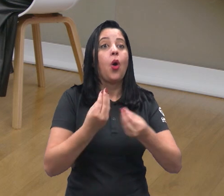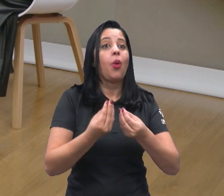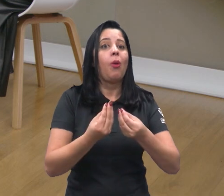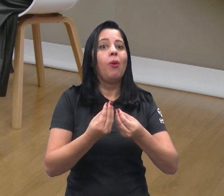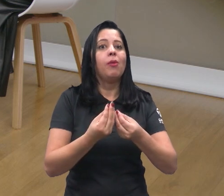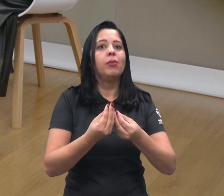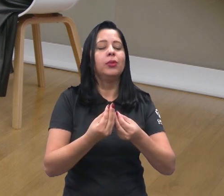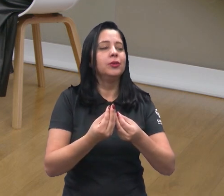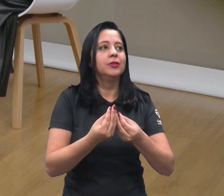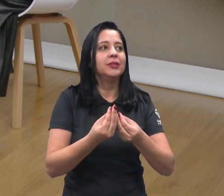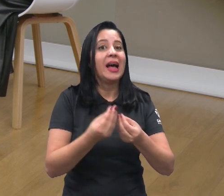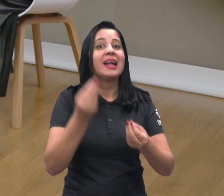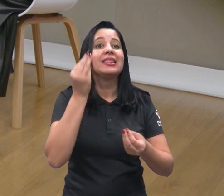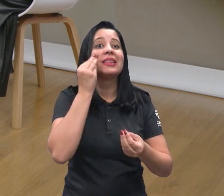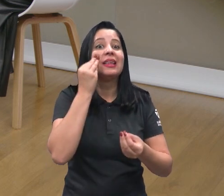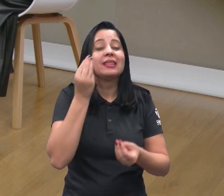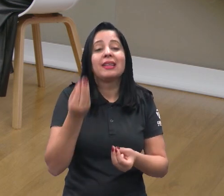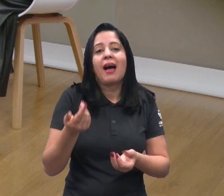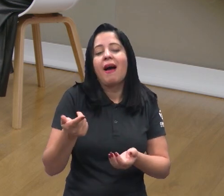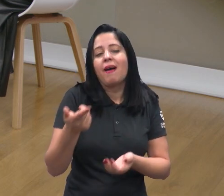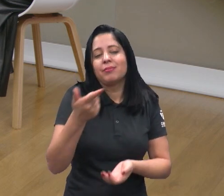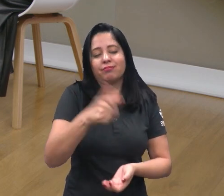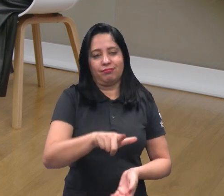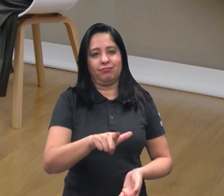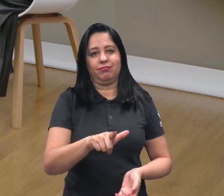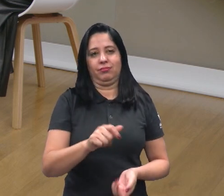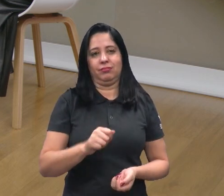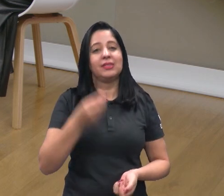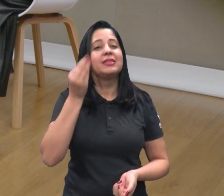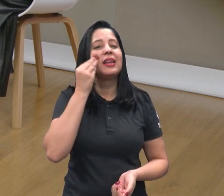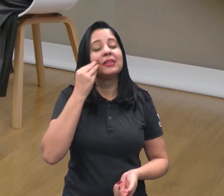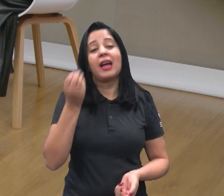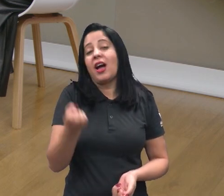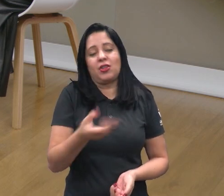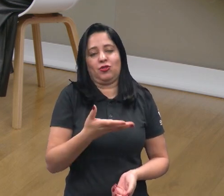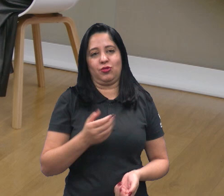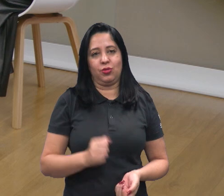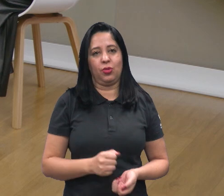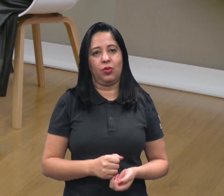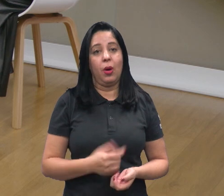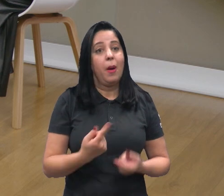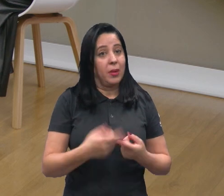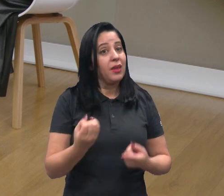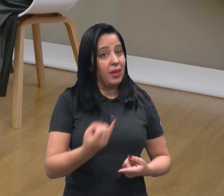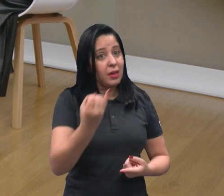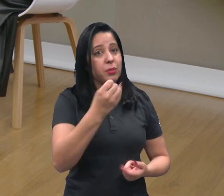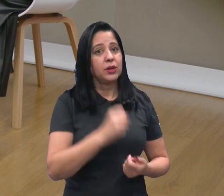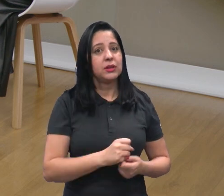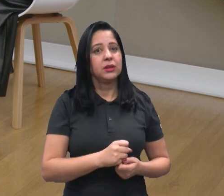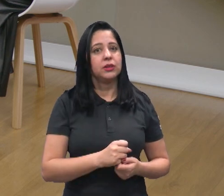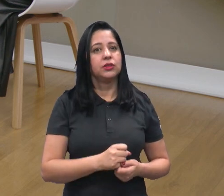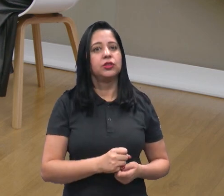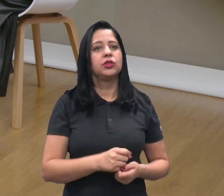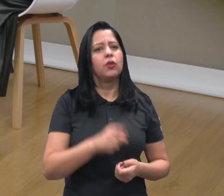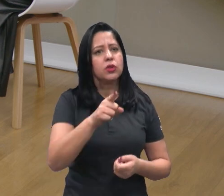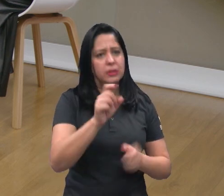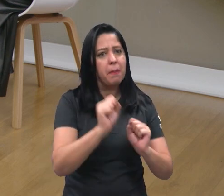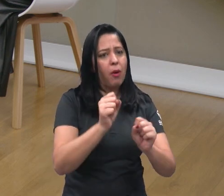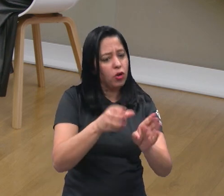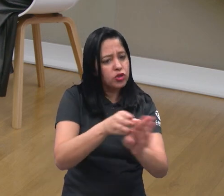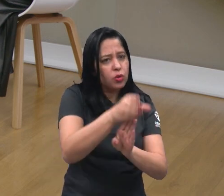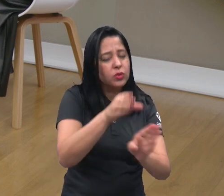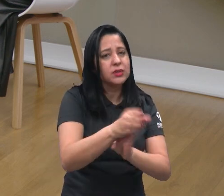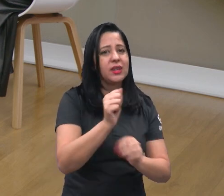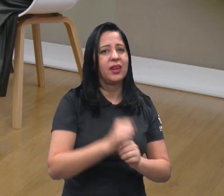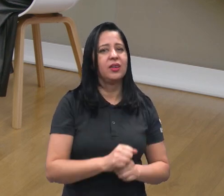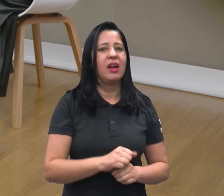os caminhos? É possível, a gente sabe que sim, né? Sim, e é importante também. Então, o que você falaria para essa mulher que de repente ela fala assim, sabe de